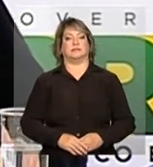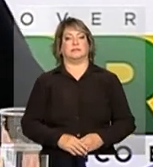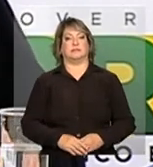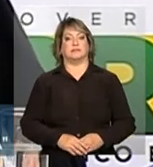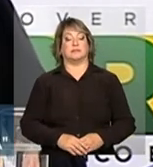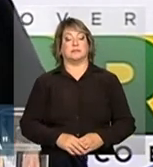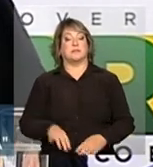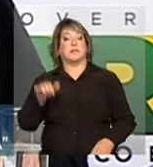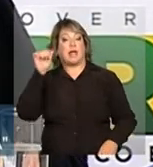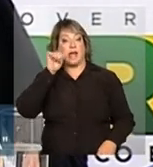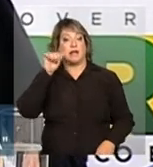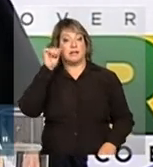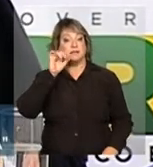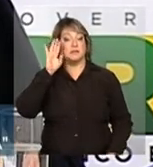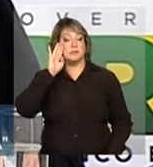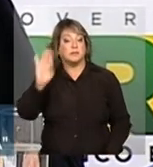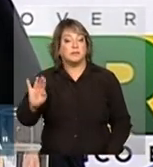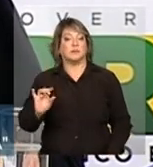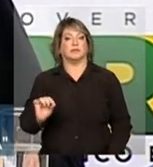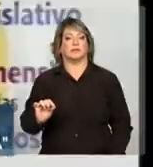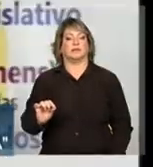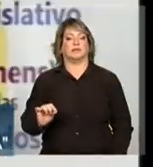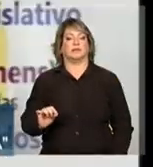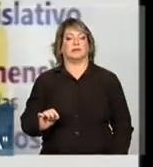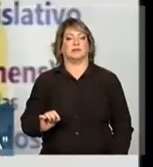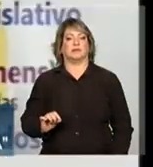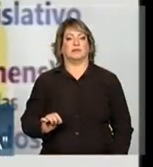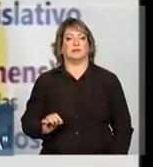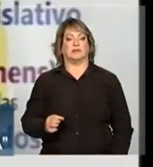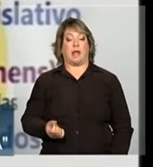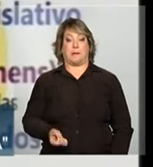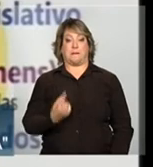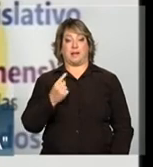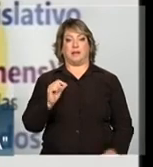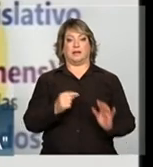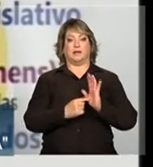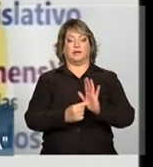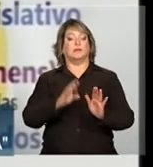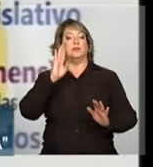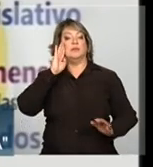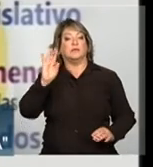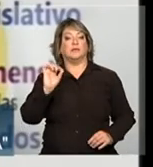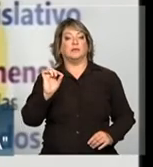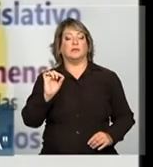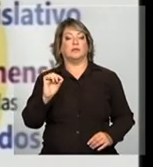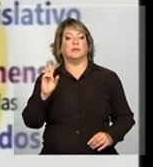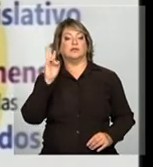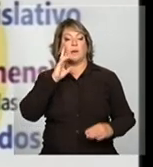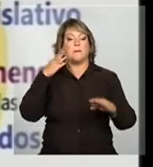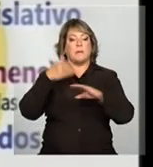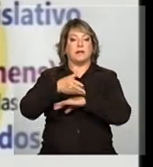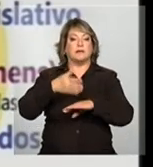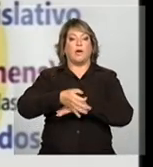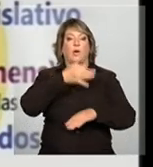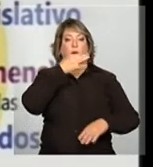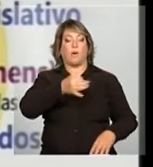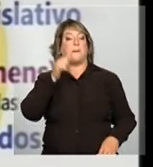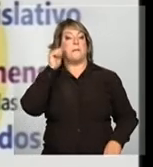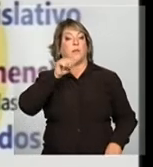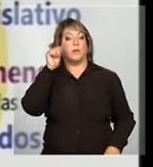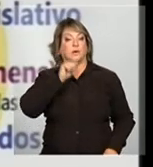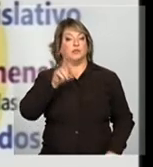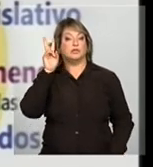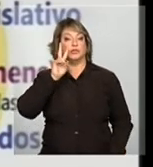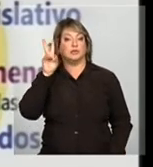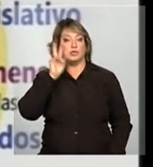As mulheres se destacam, sobretudo, com relação à participação feminina e em